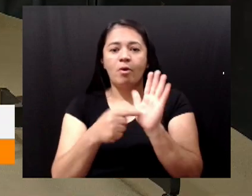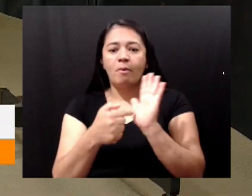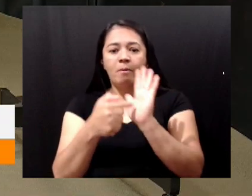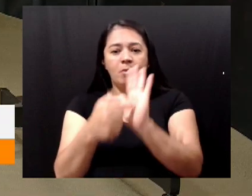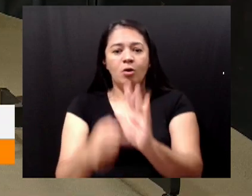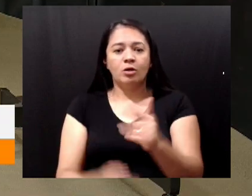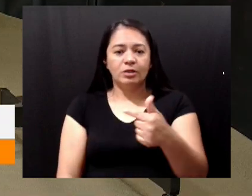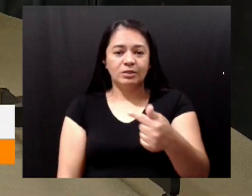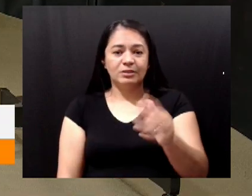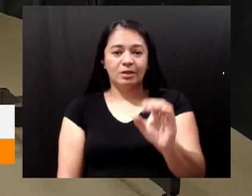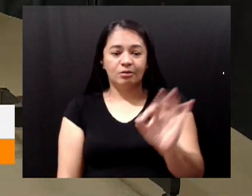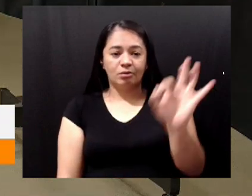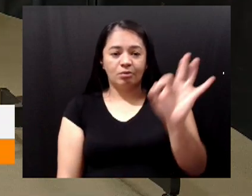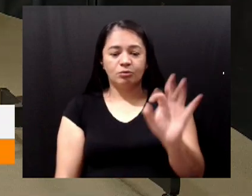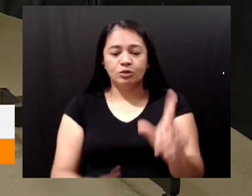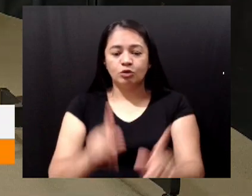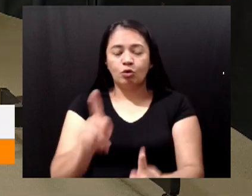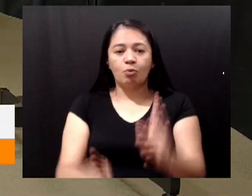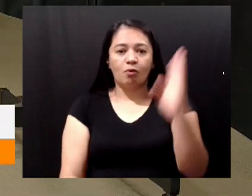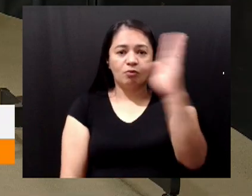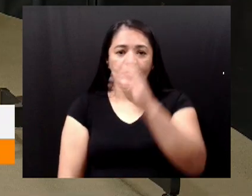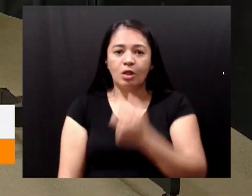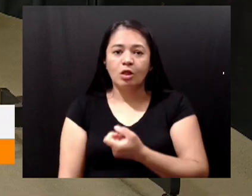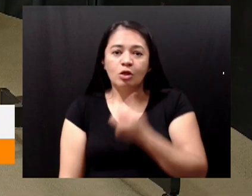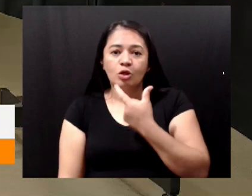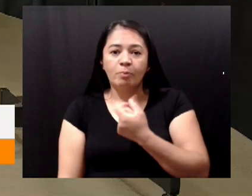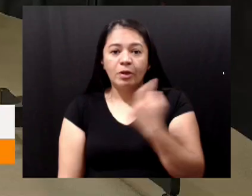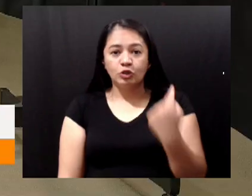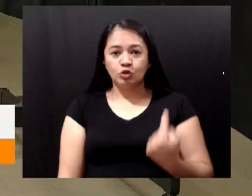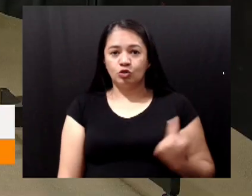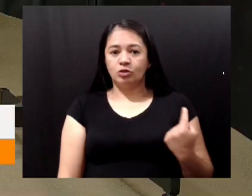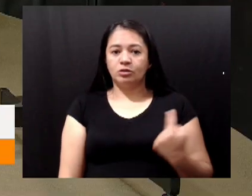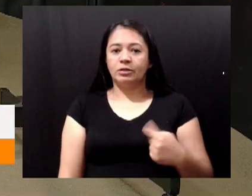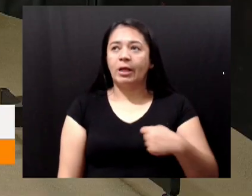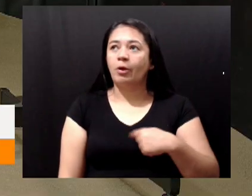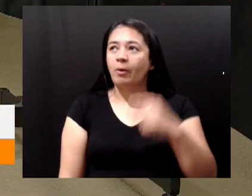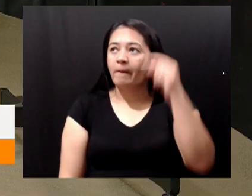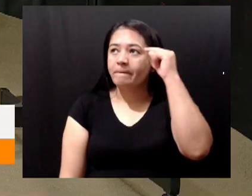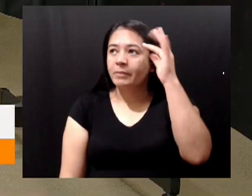se automedicam, né? Eu já imagino que seja bem mais